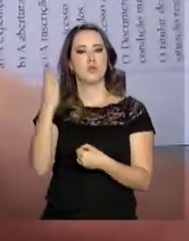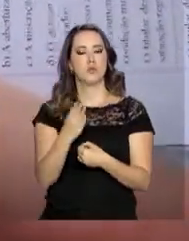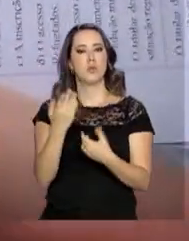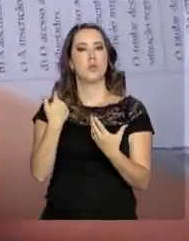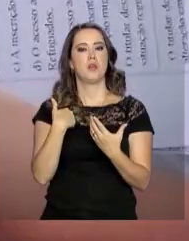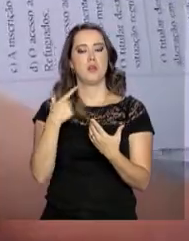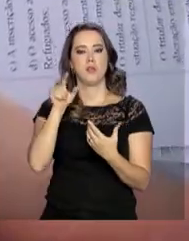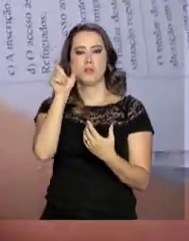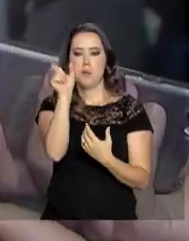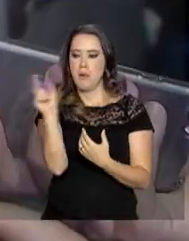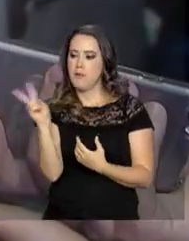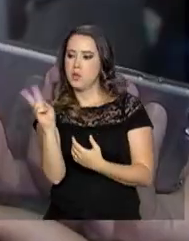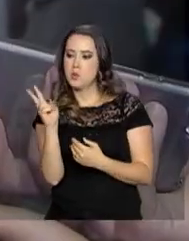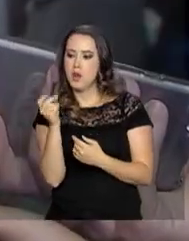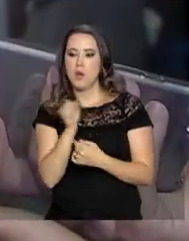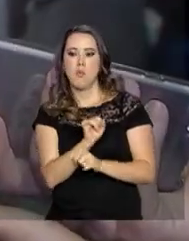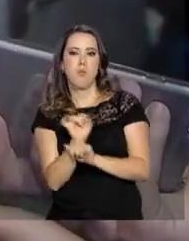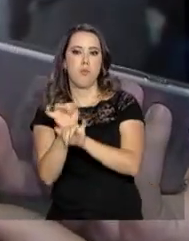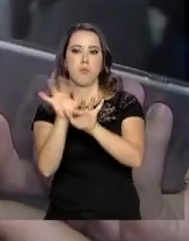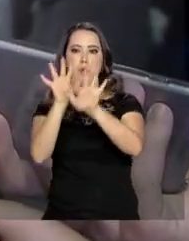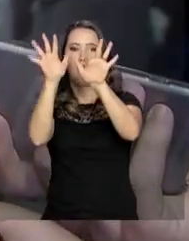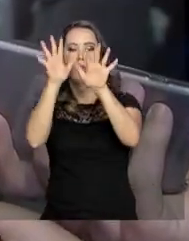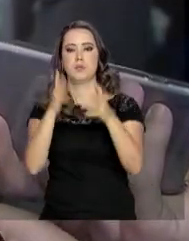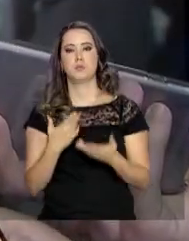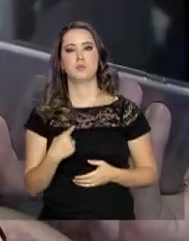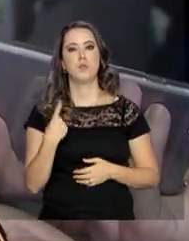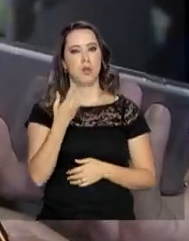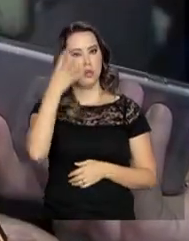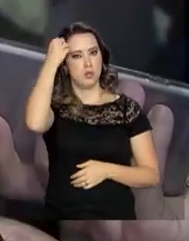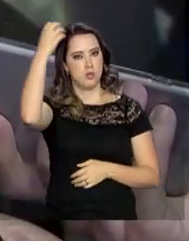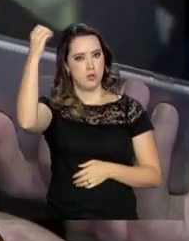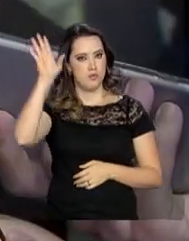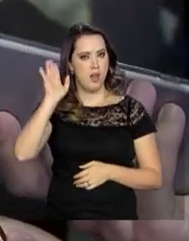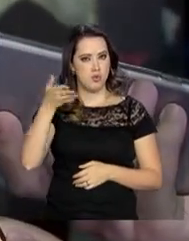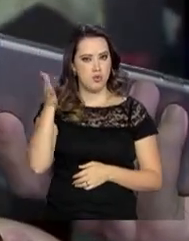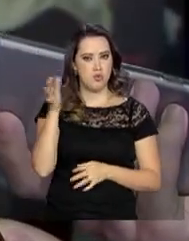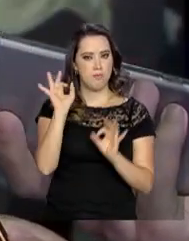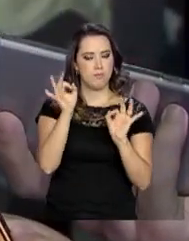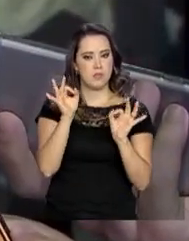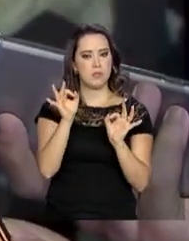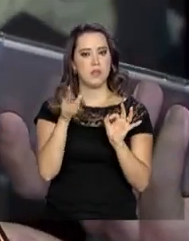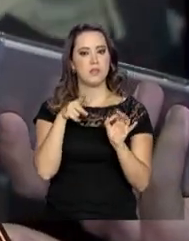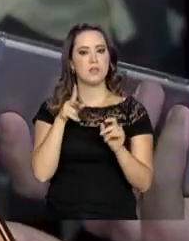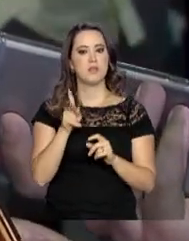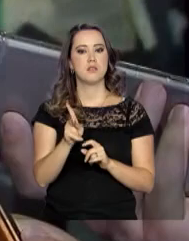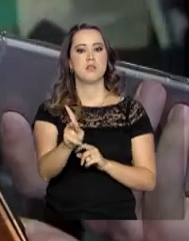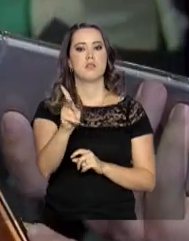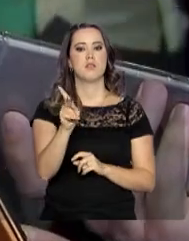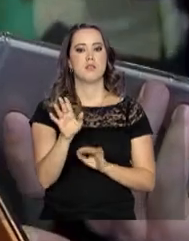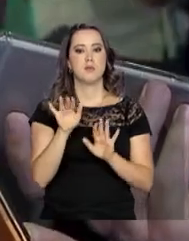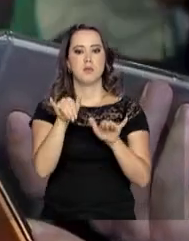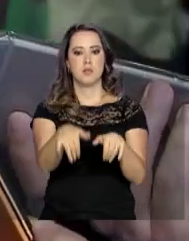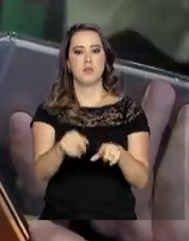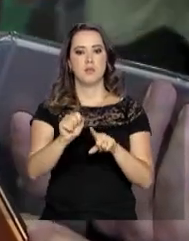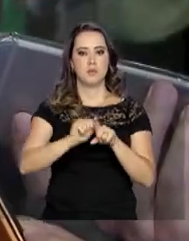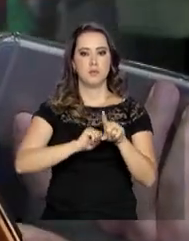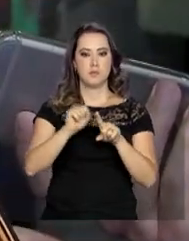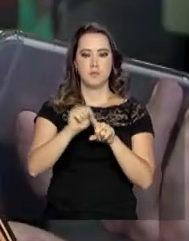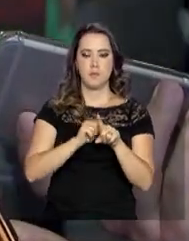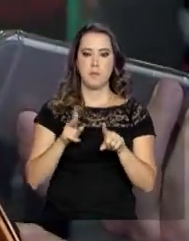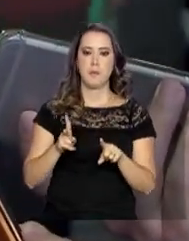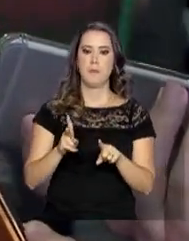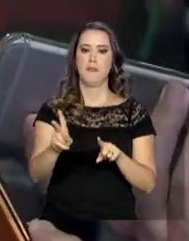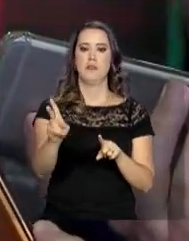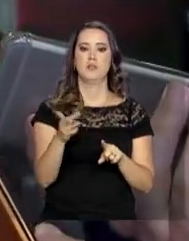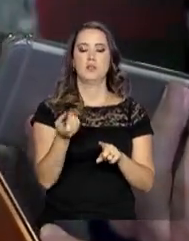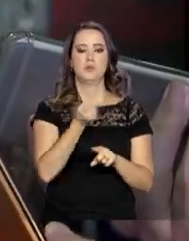de interiorização. A ideia é que nós tenhamos voos já definidos, programados, sempre aos finais dos meses e sempre